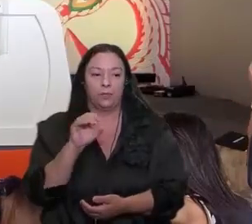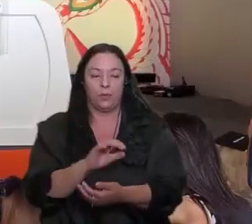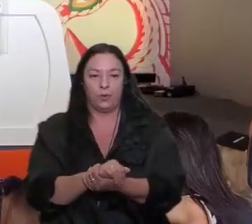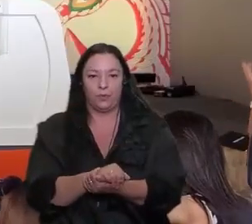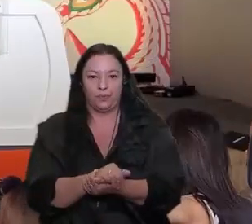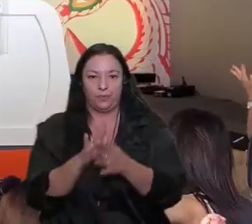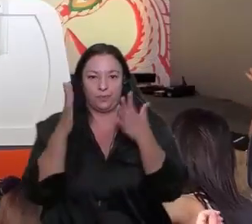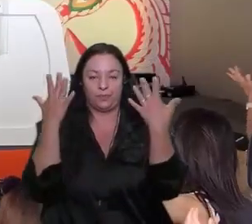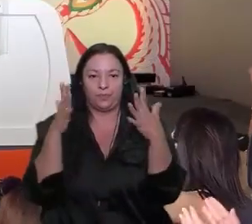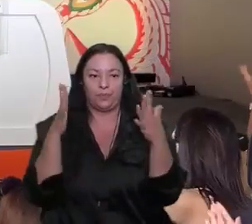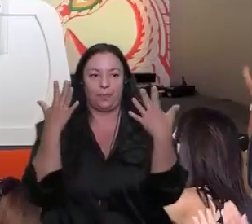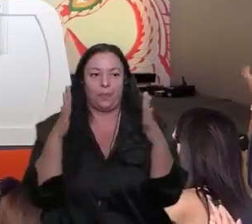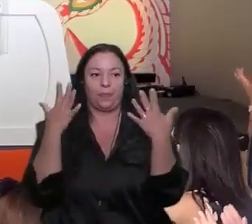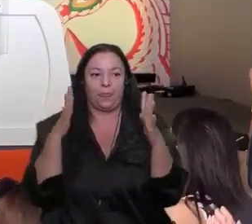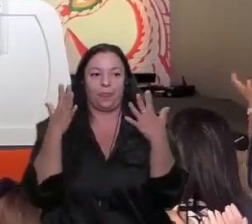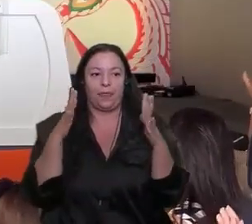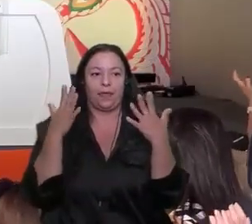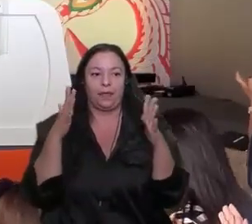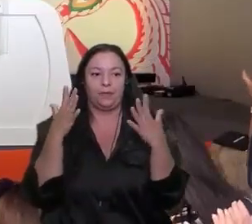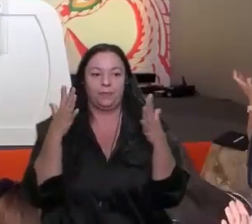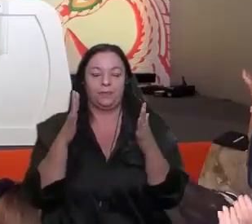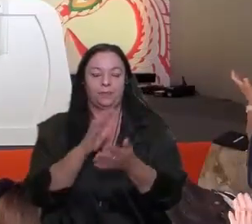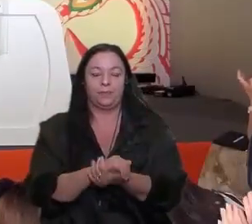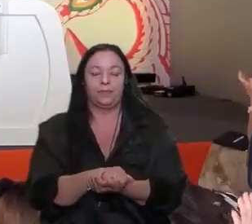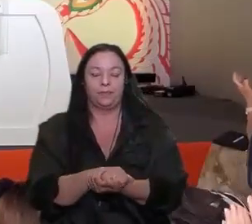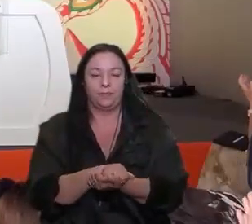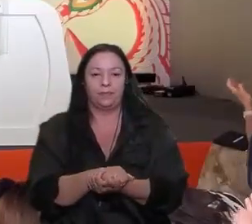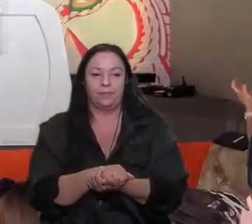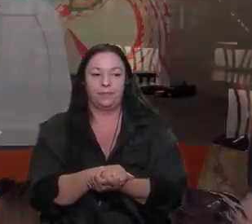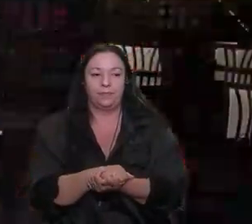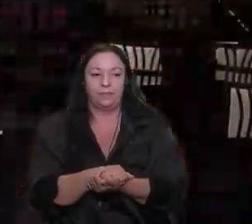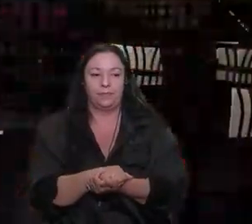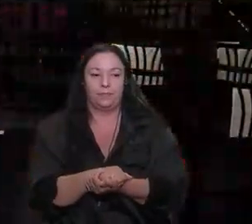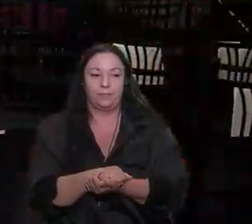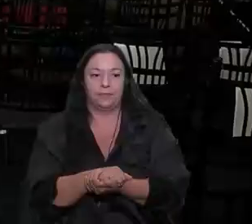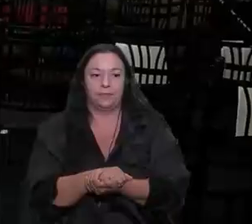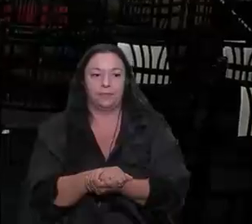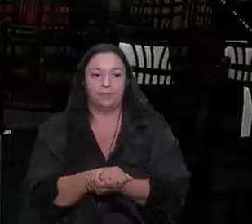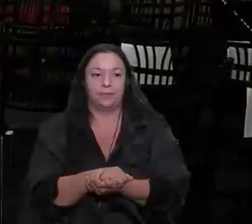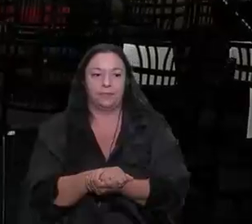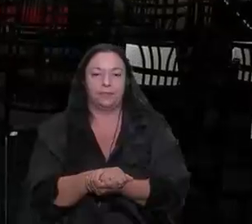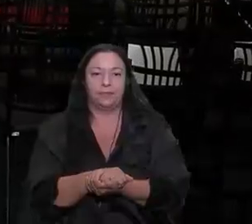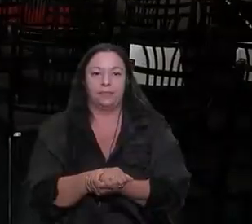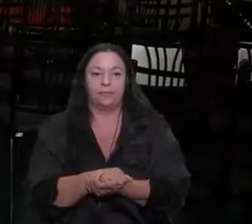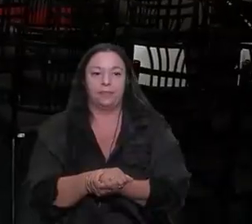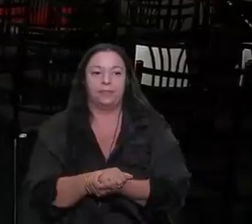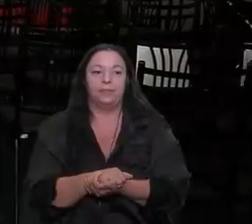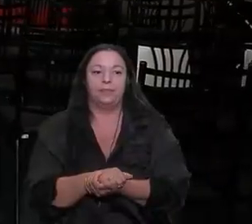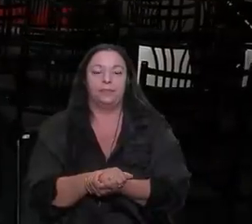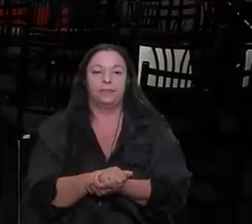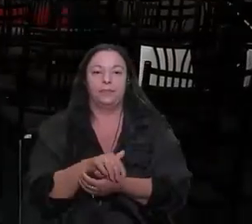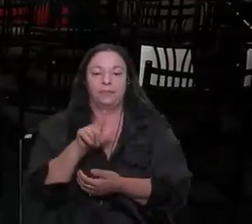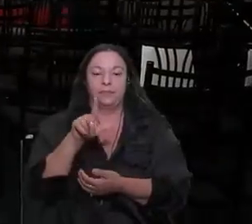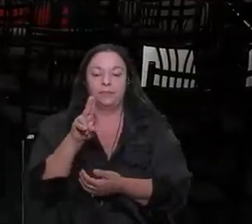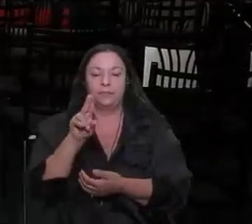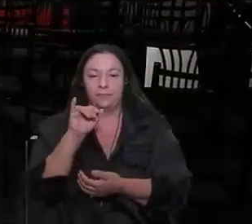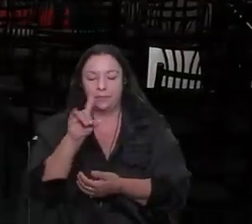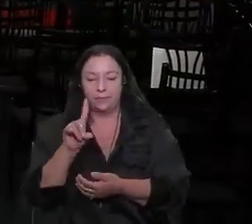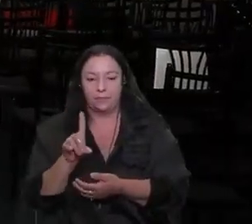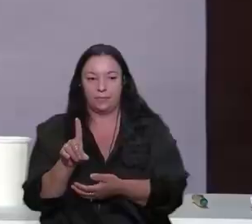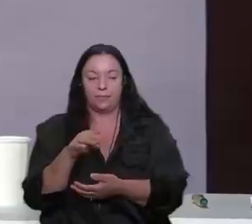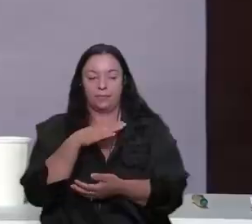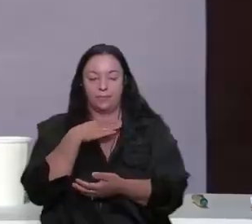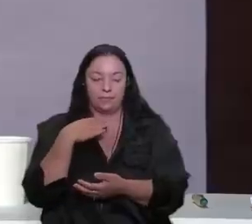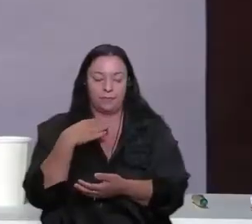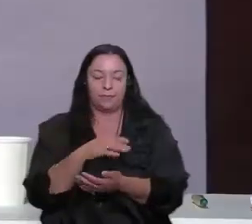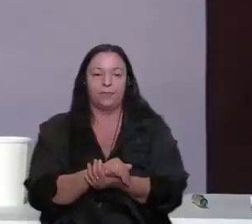cujo comprimento lhe chega às orelhas. As laterais da cabeça são raspadas. Possui barba de tom escuro. Ele traja camiseta regata